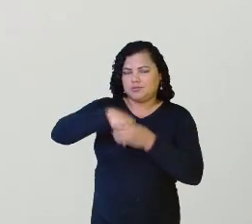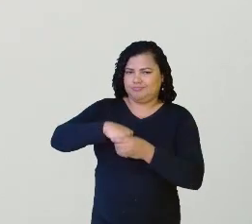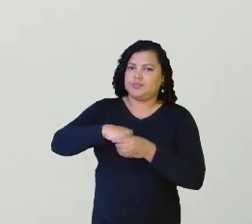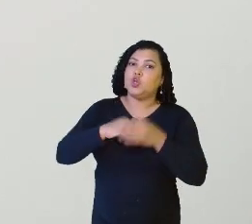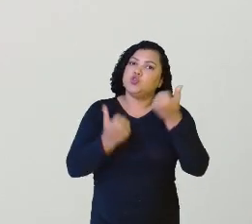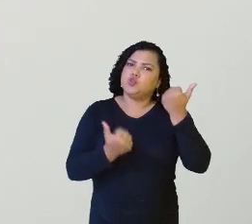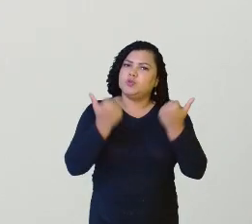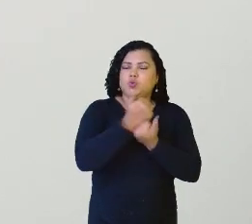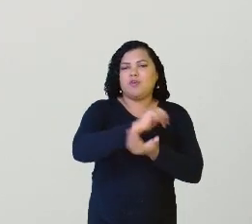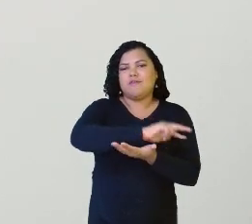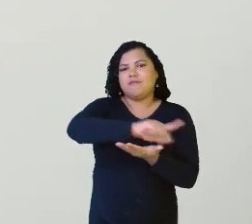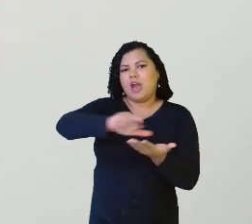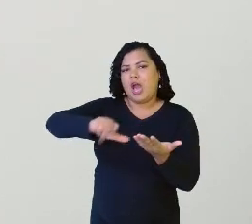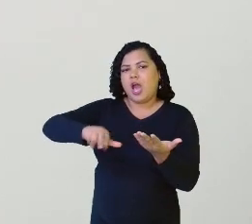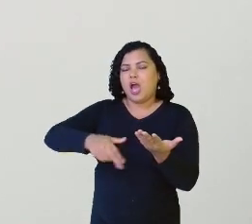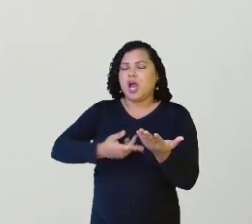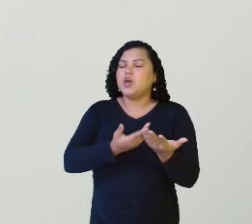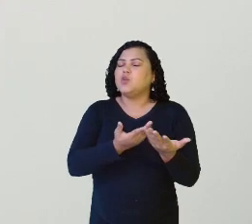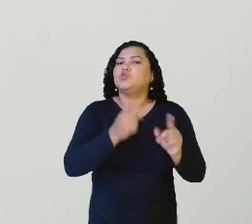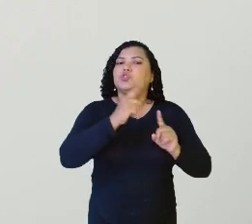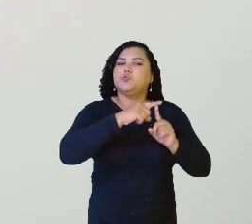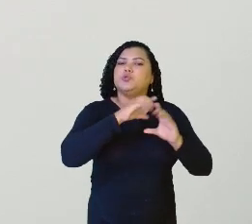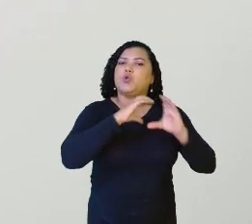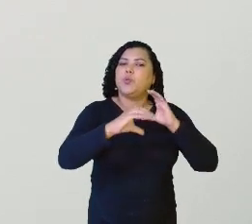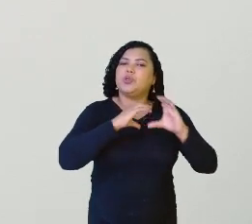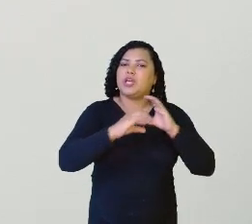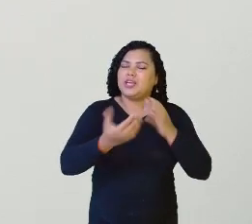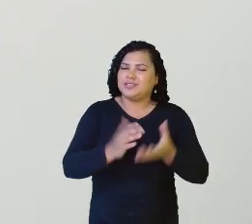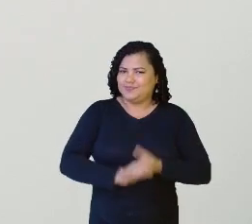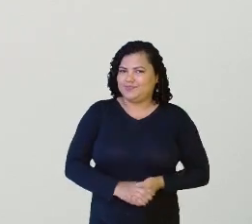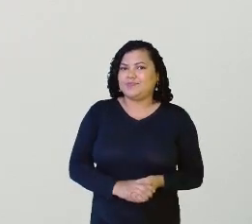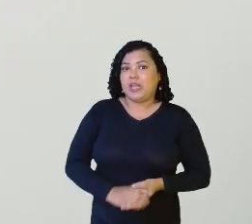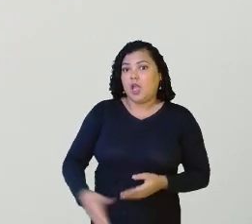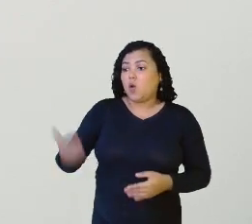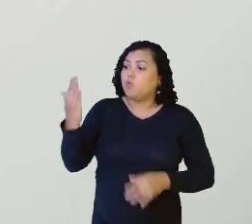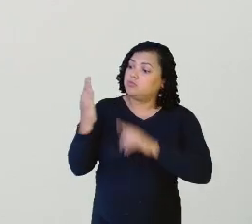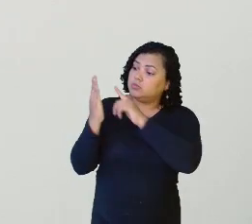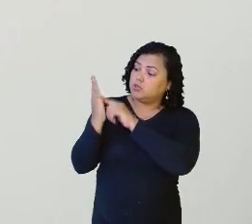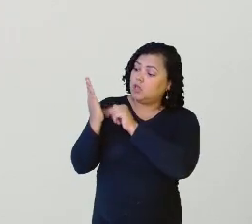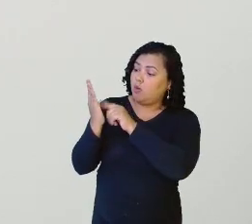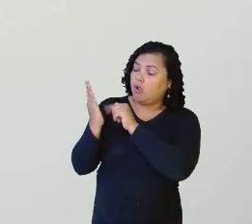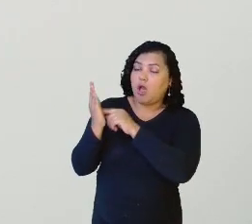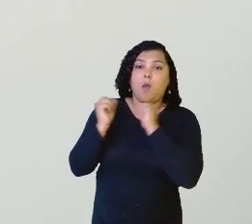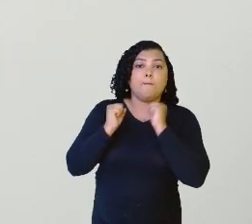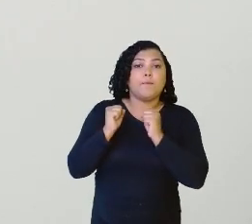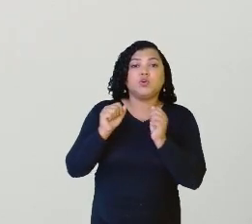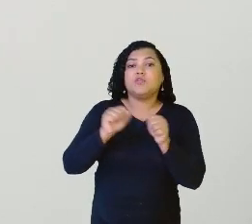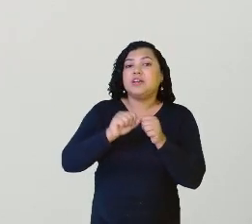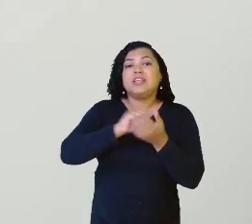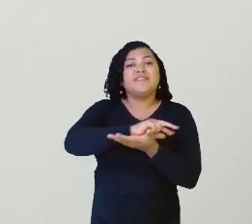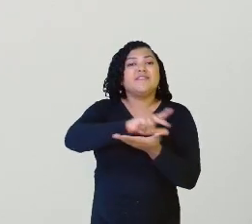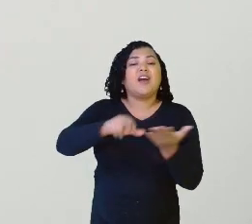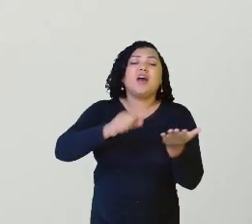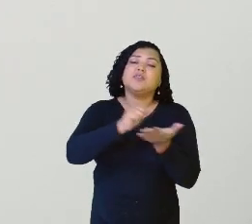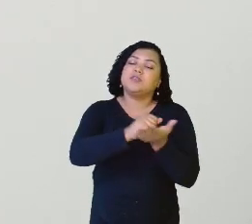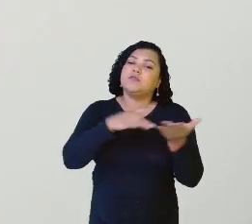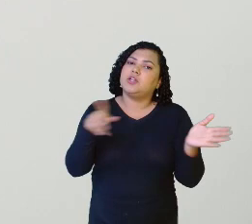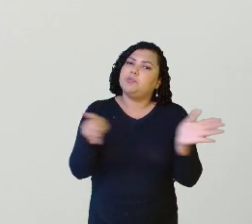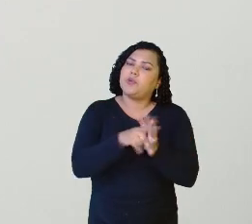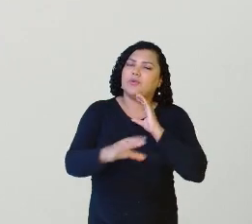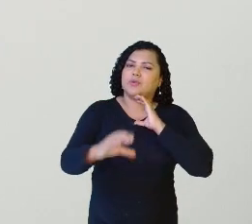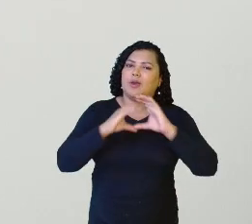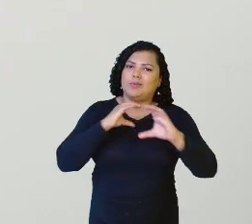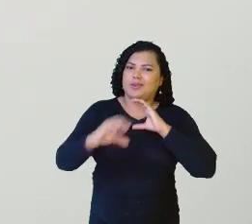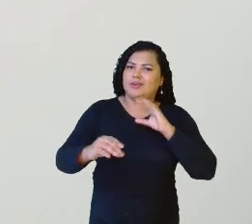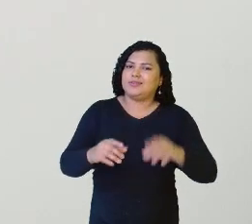muitos dos meios de comunicações que a gente tem acesso. Apenas com um aparelho eu posso fazer diversas atividades de comunicação.